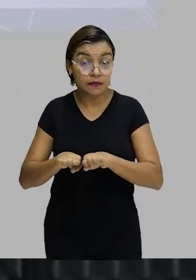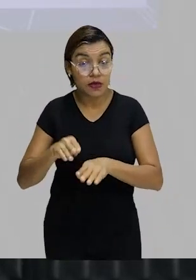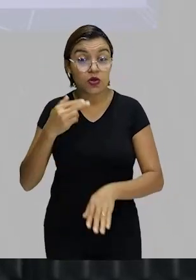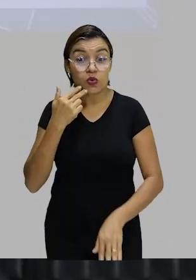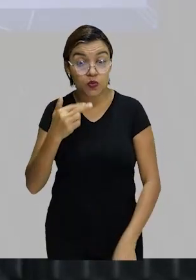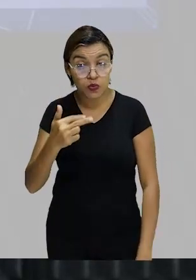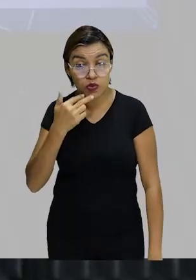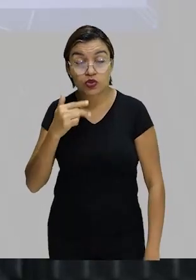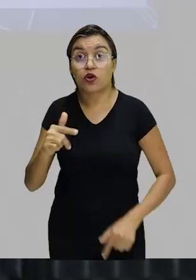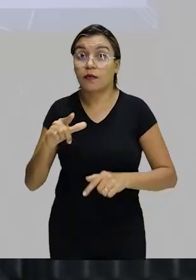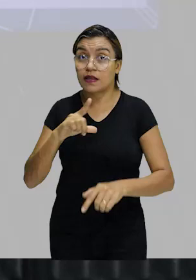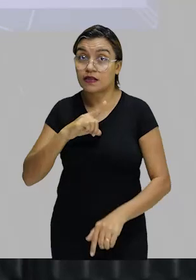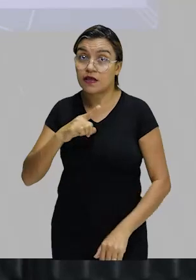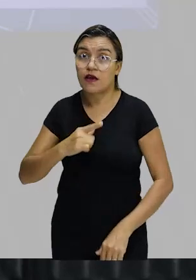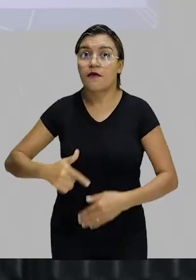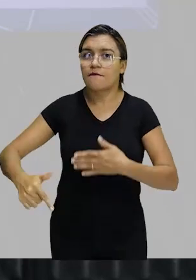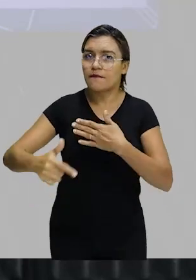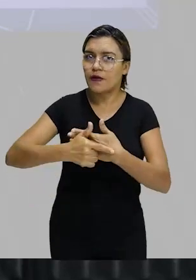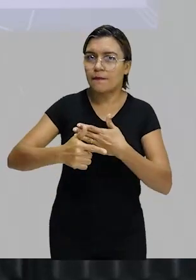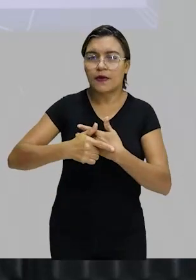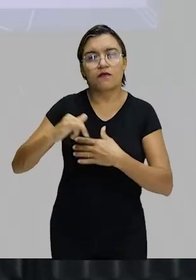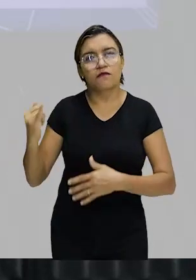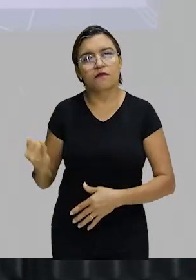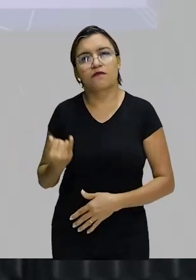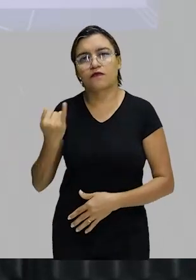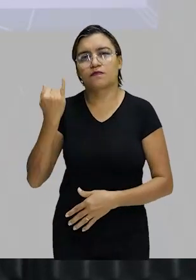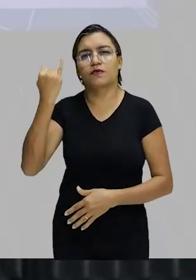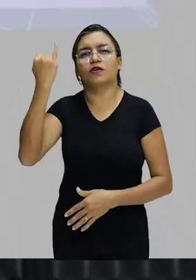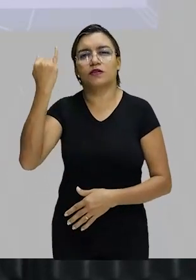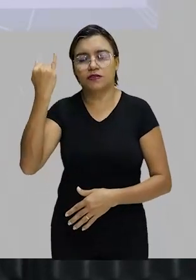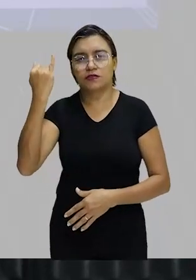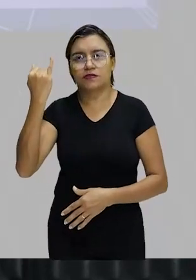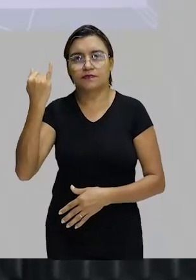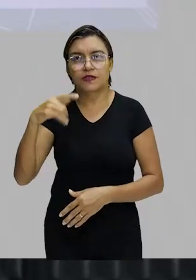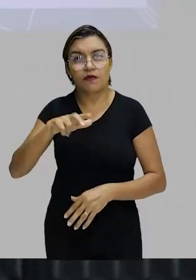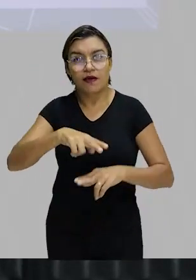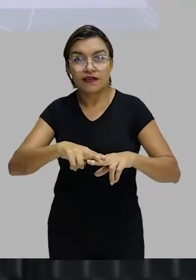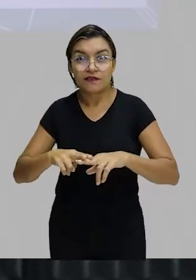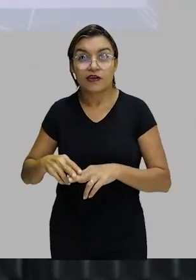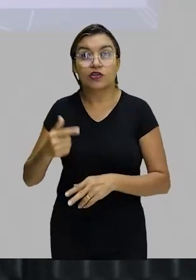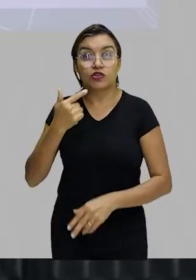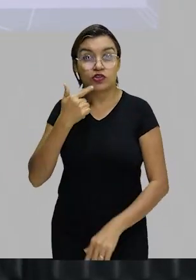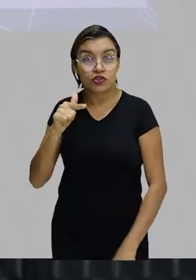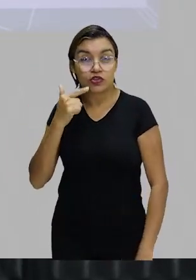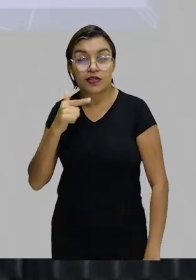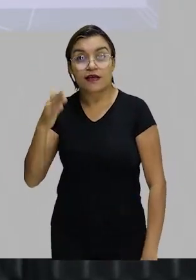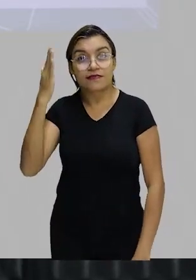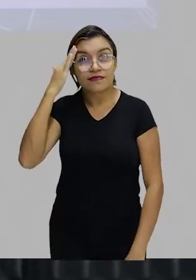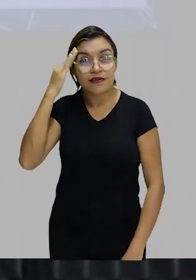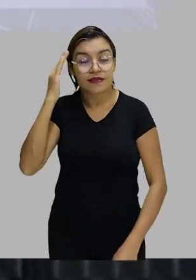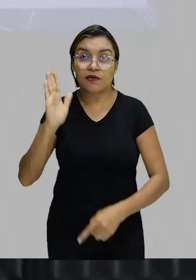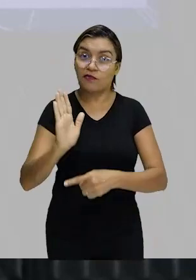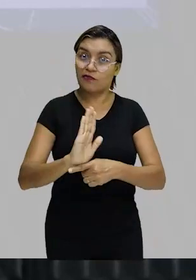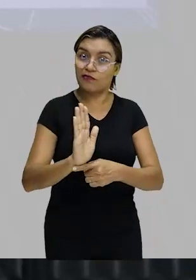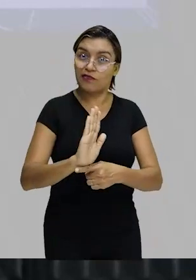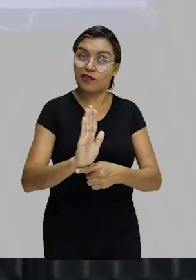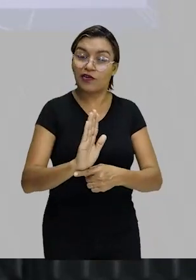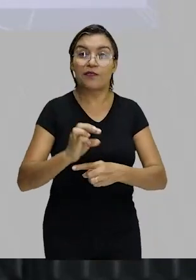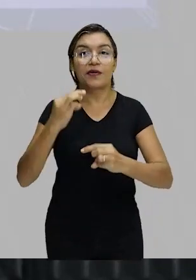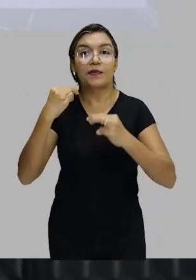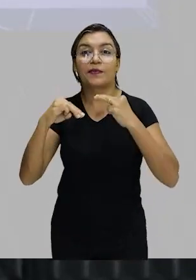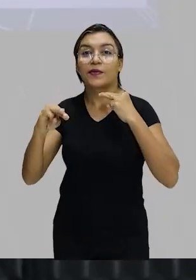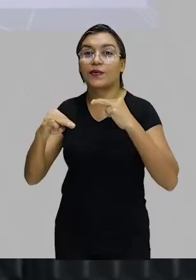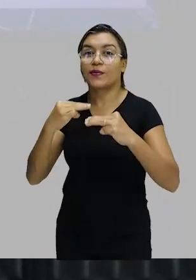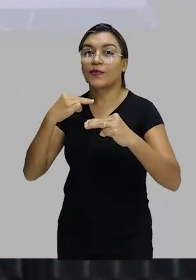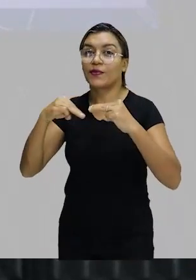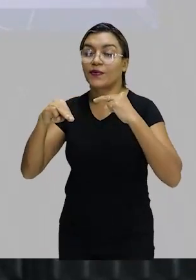idioma desempenha um papel importante em todos eles. É através do idioma que nós entendemos o filme, que nós entendemos a música,